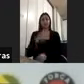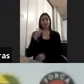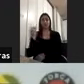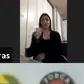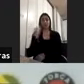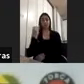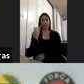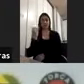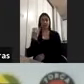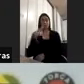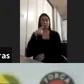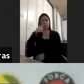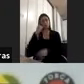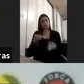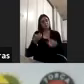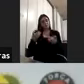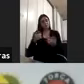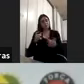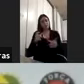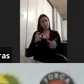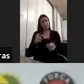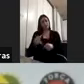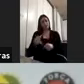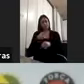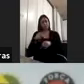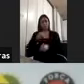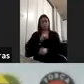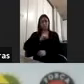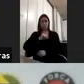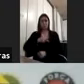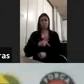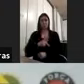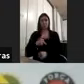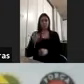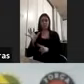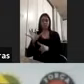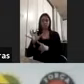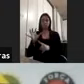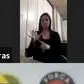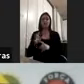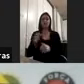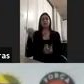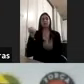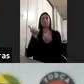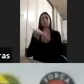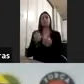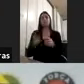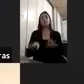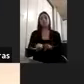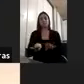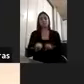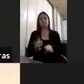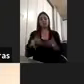que você disse, tudo que o Sérgio disse, eles ouviram o que as trabalhadoras falaram, as esposas falaram, sabe?